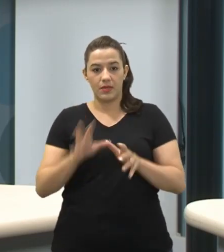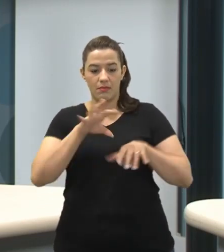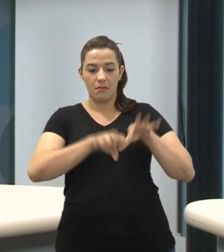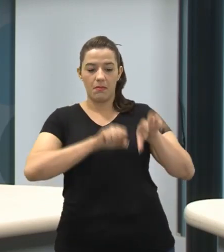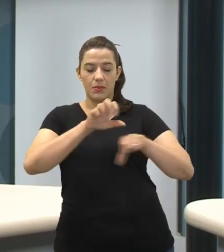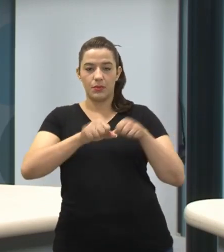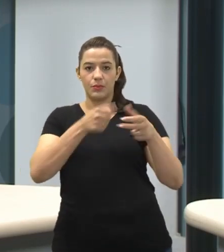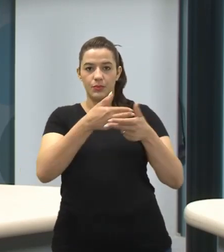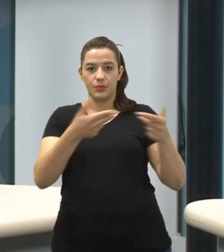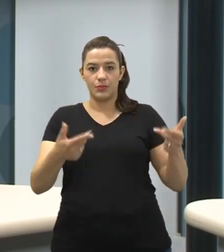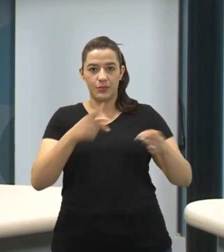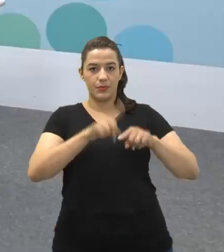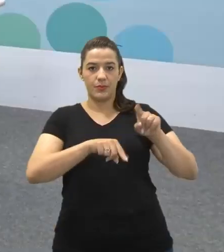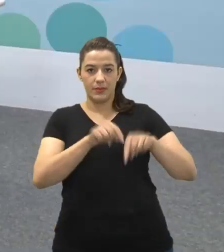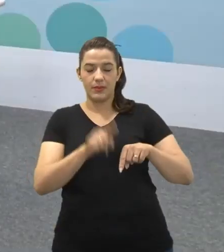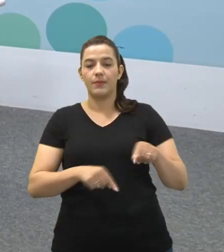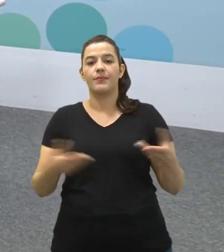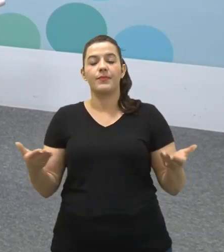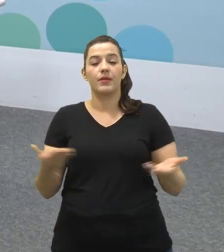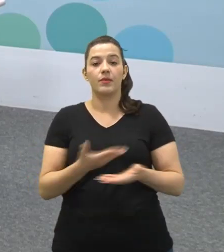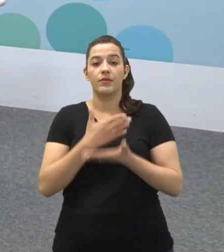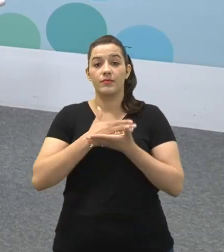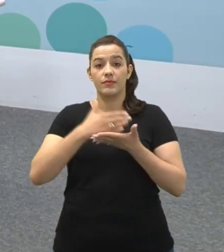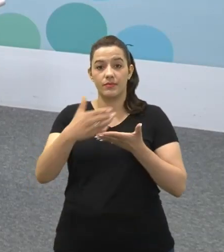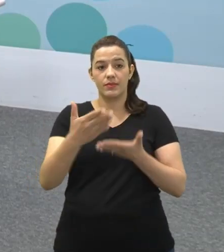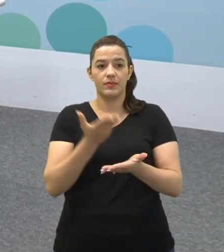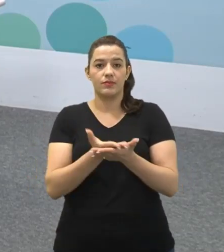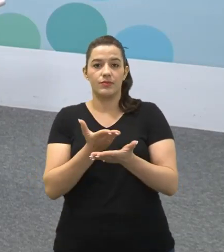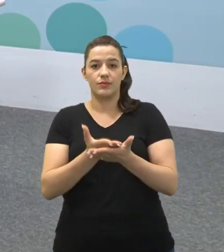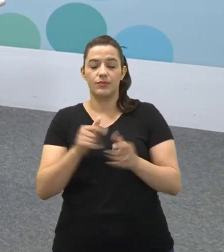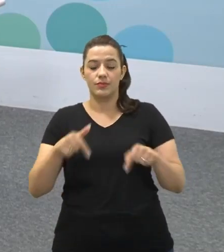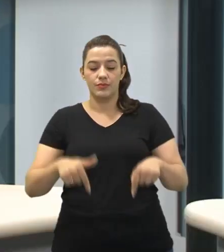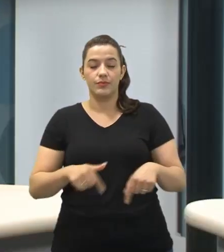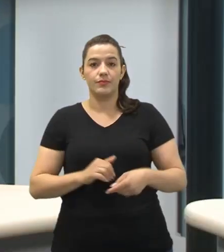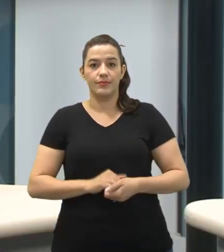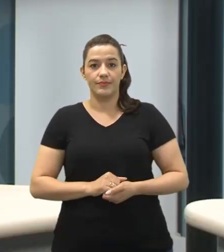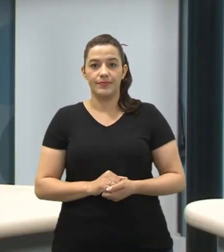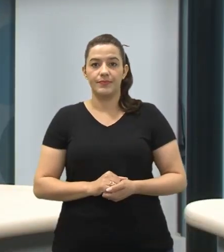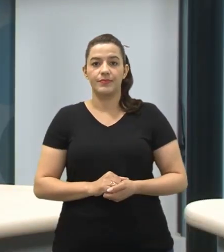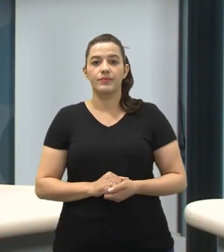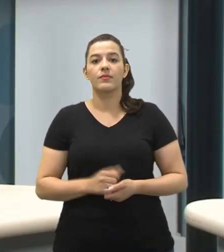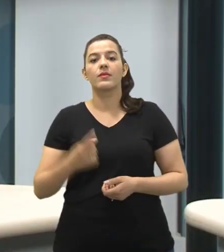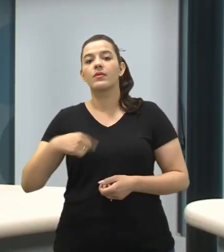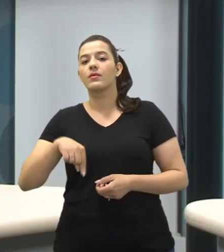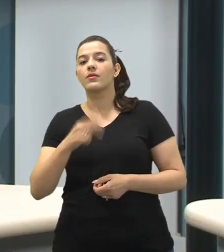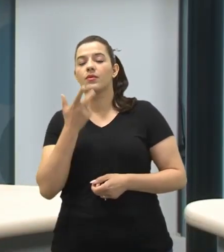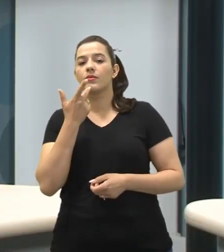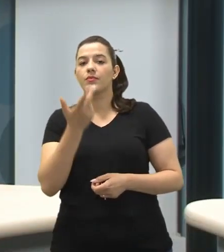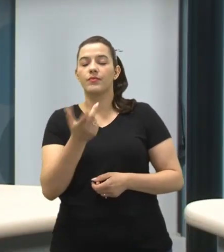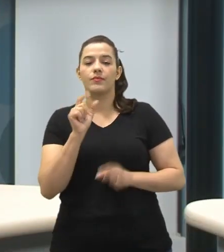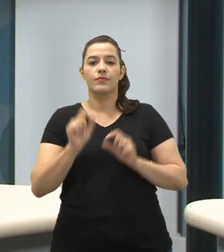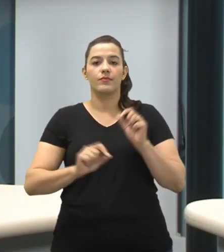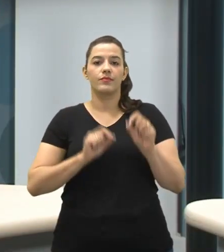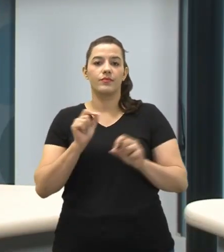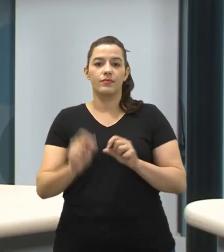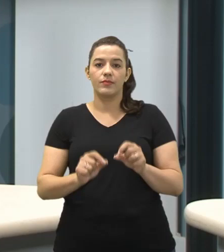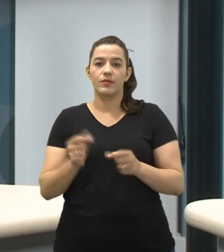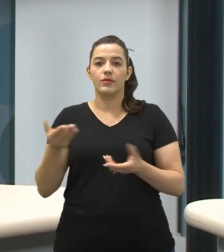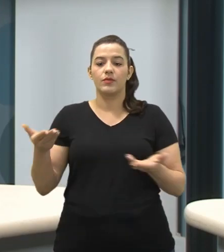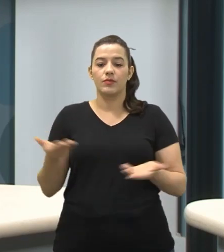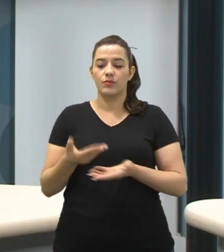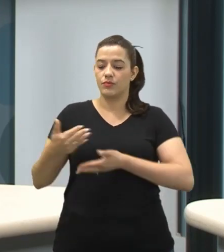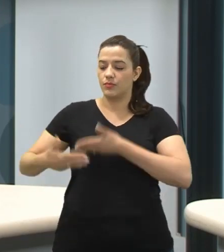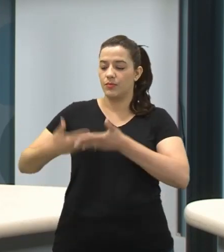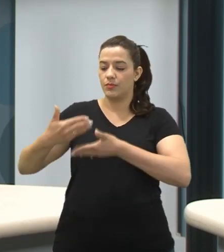por seus materiais né Professor Wanderley Então vamos começar nosso estudo é a gente vai falar com vocês primeiro da do nosso